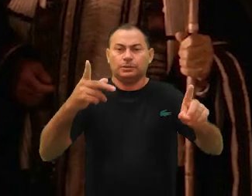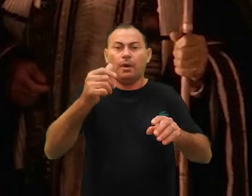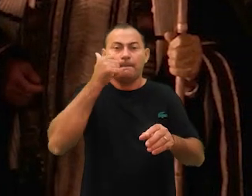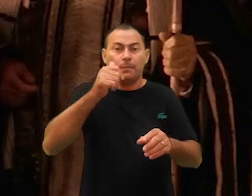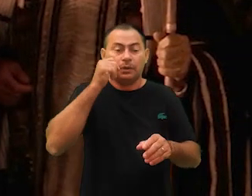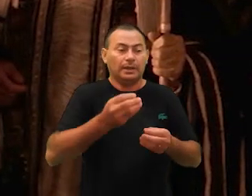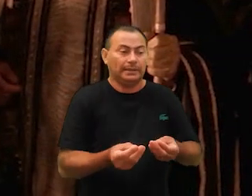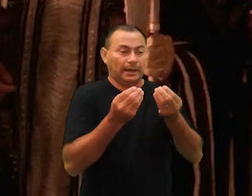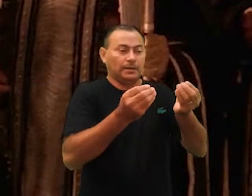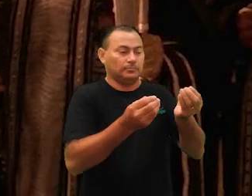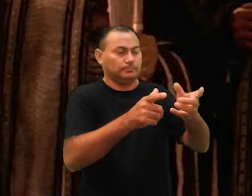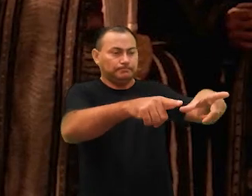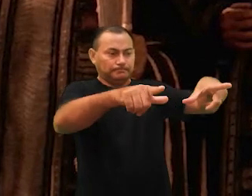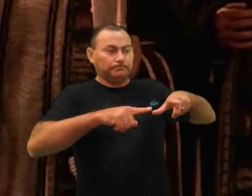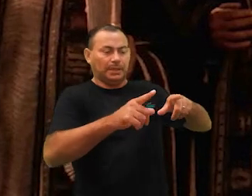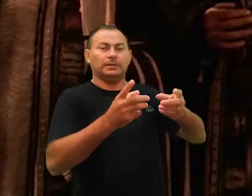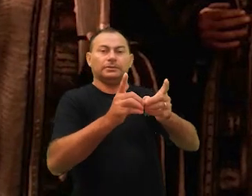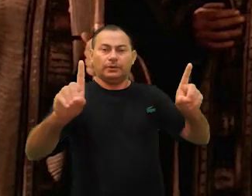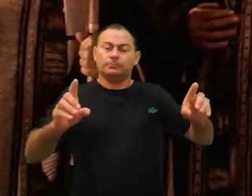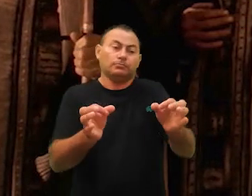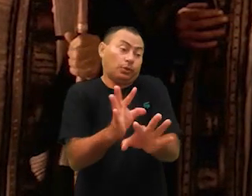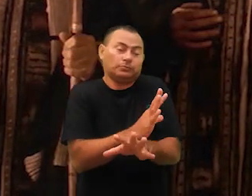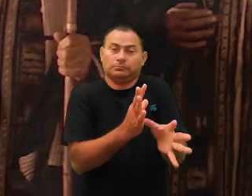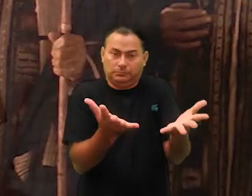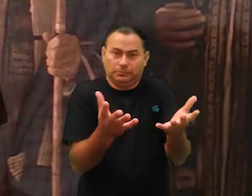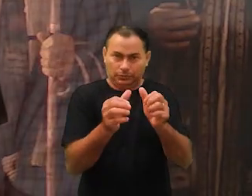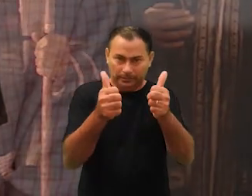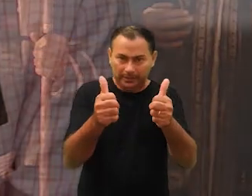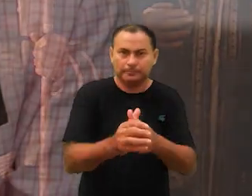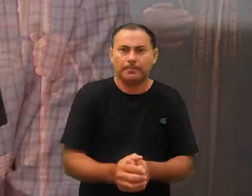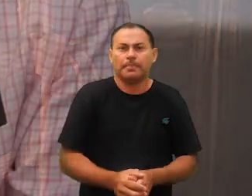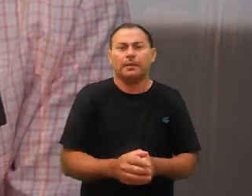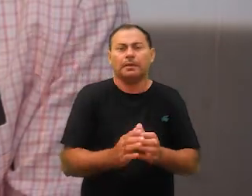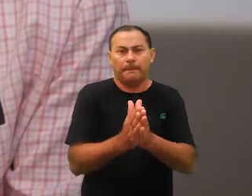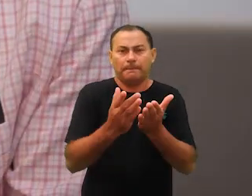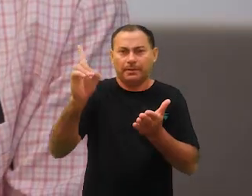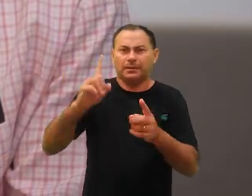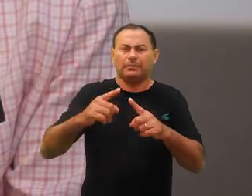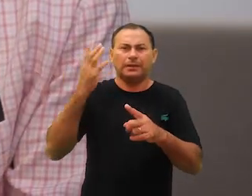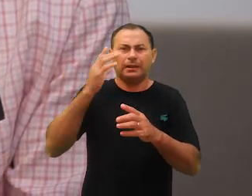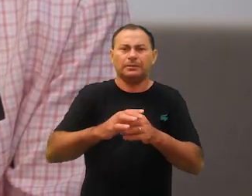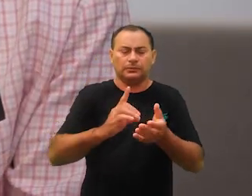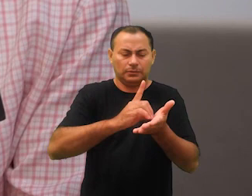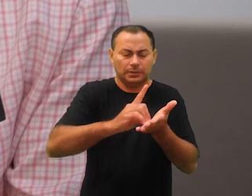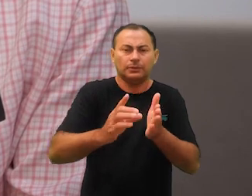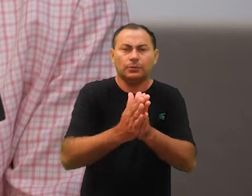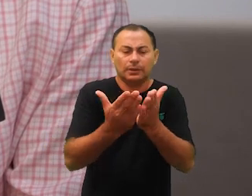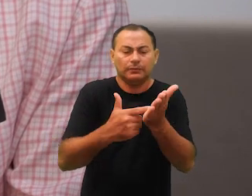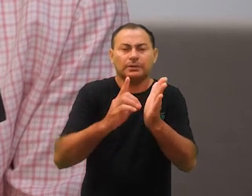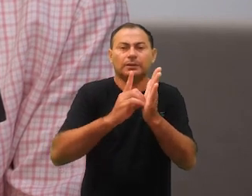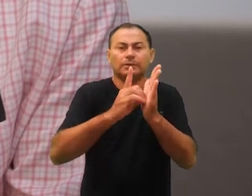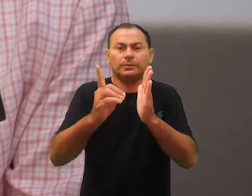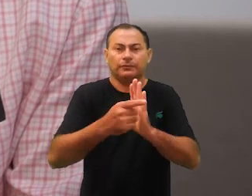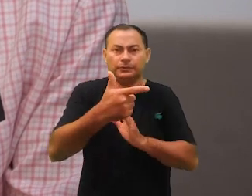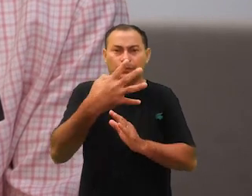divorciar de sua mulher deve dar a ela uma carta de divórcio. E pronto. Tudo bem. Isso é bíblico e vem lá de Deuteronômio